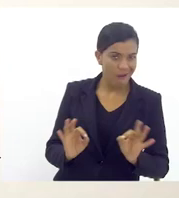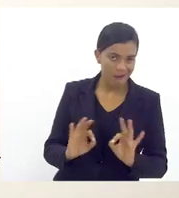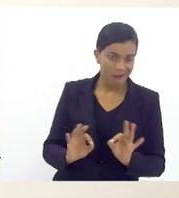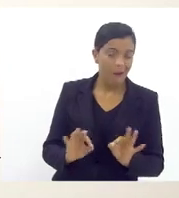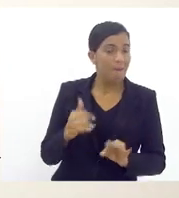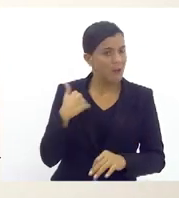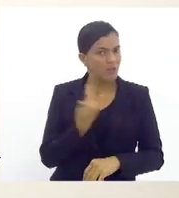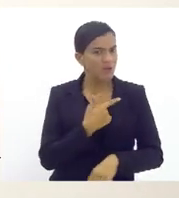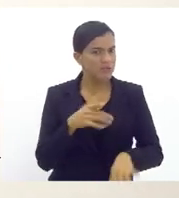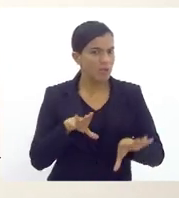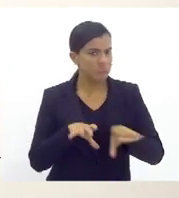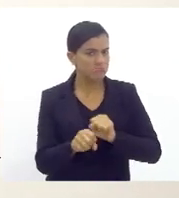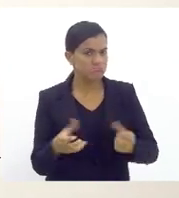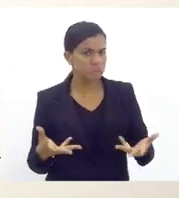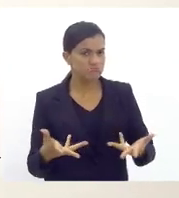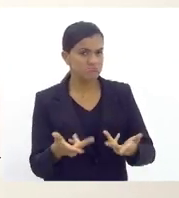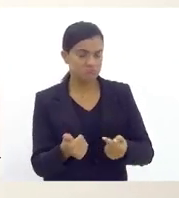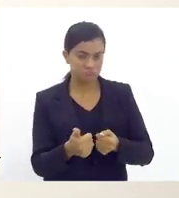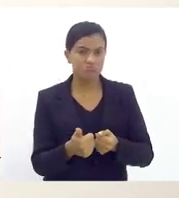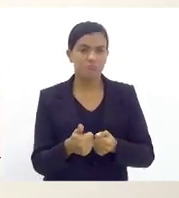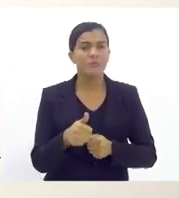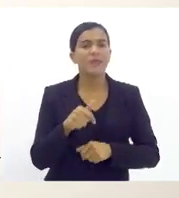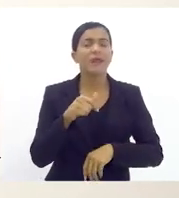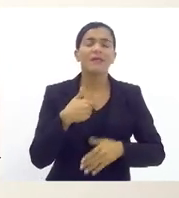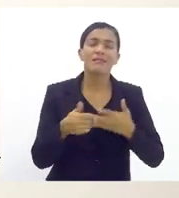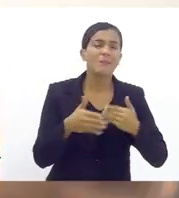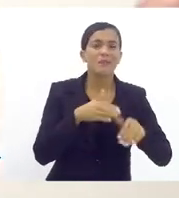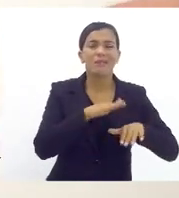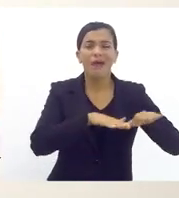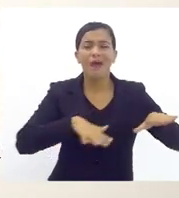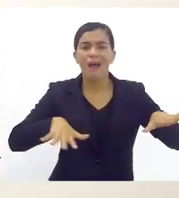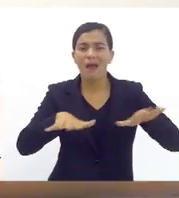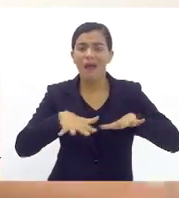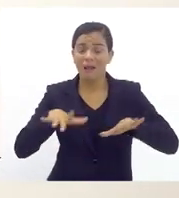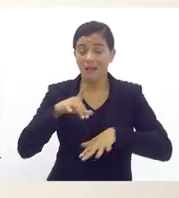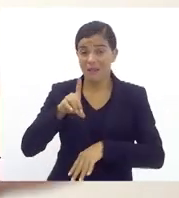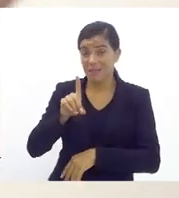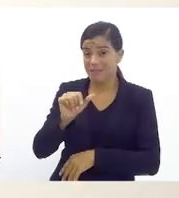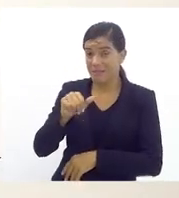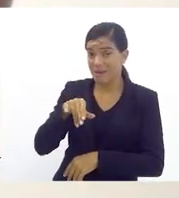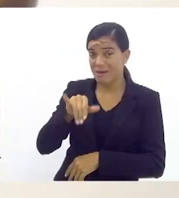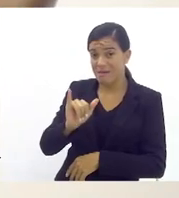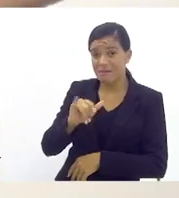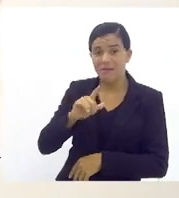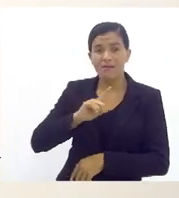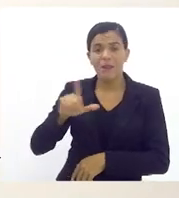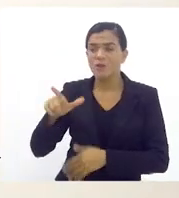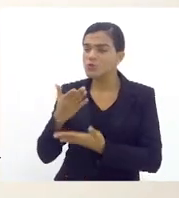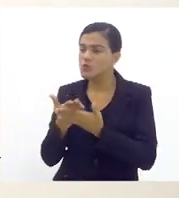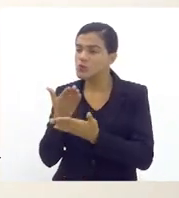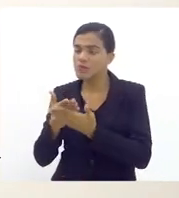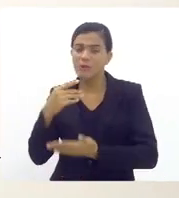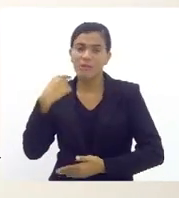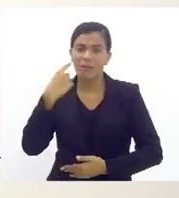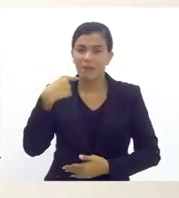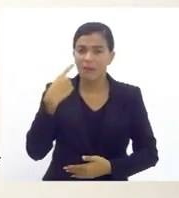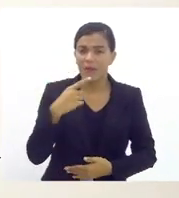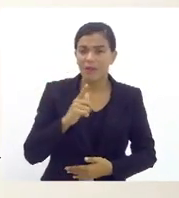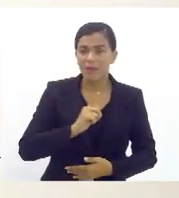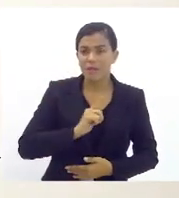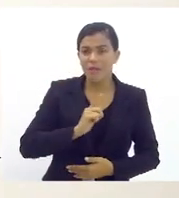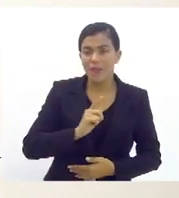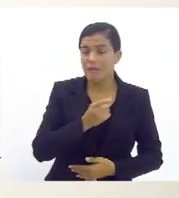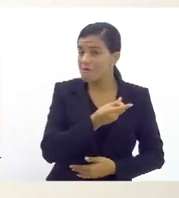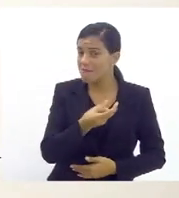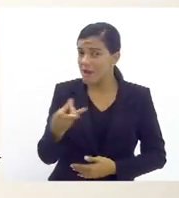temos qualificações, independente da área que estivemos. Hoje temos Dani aqui, temos uma estudante de direito, temos pessoas